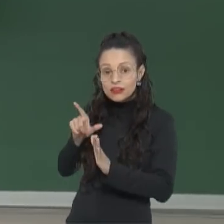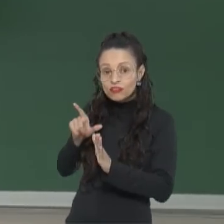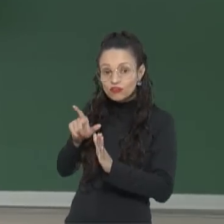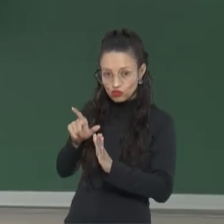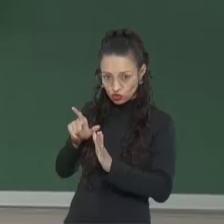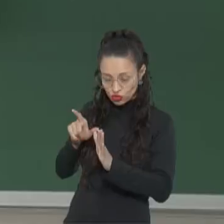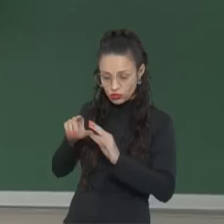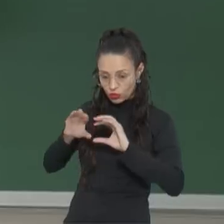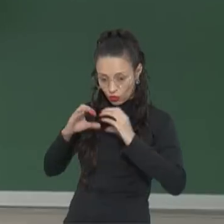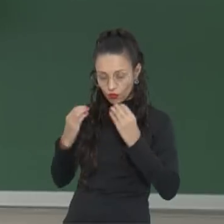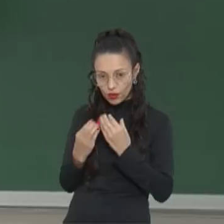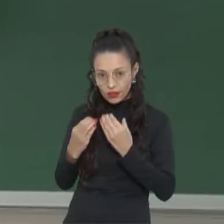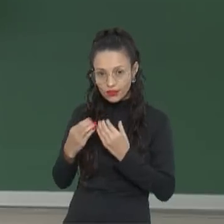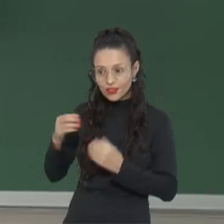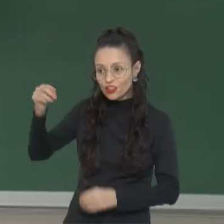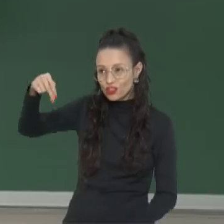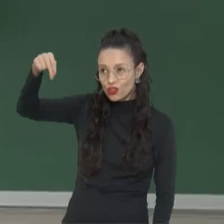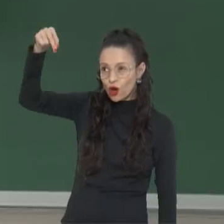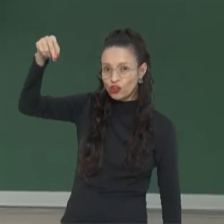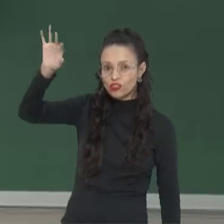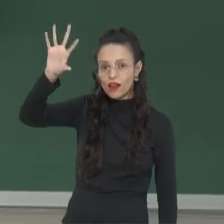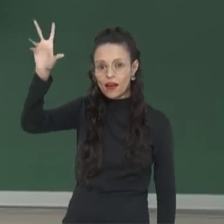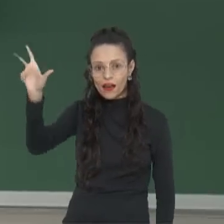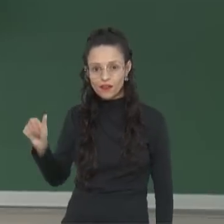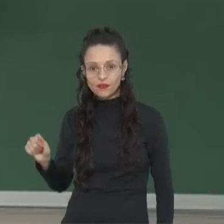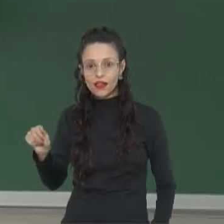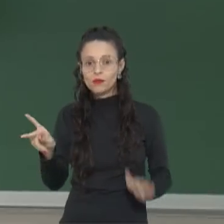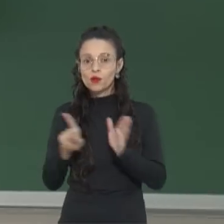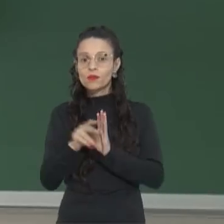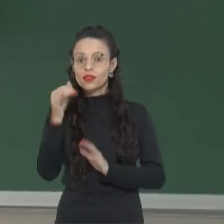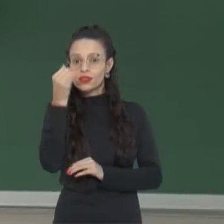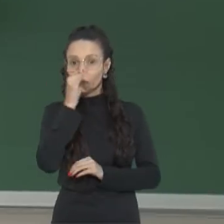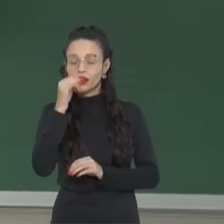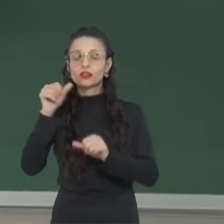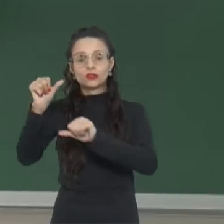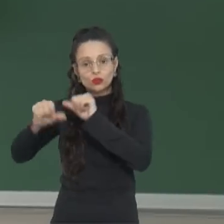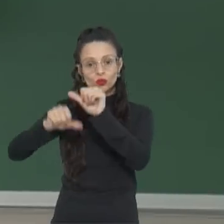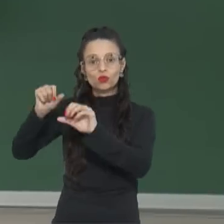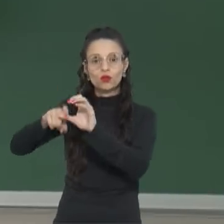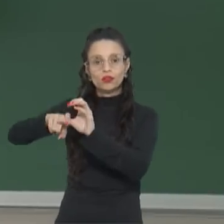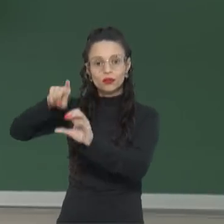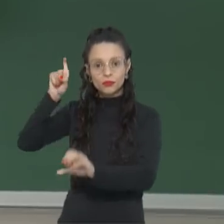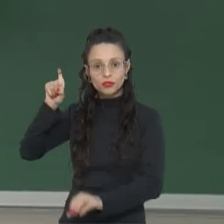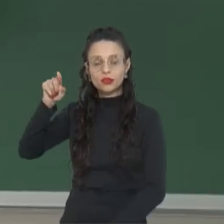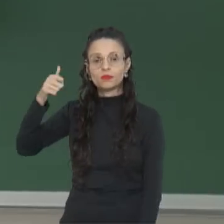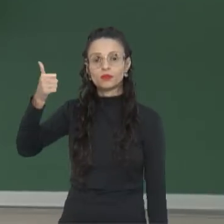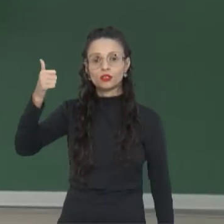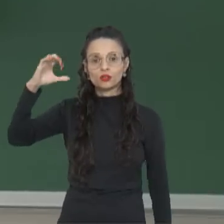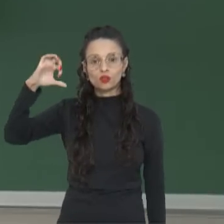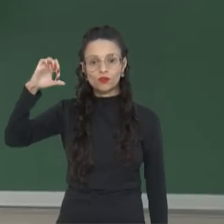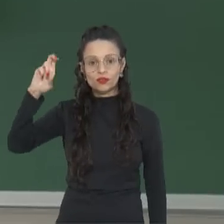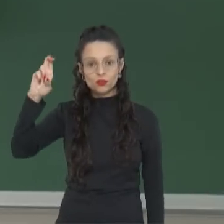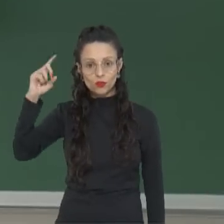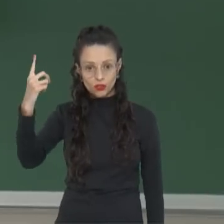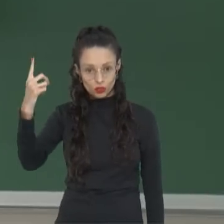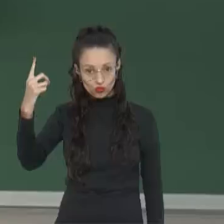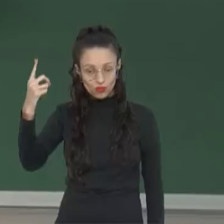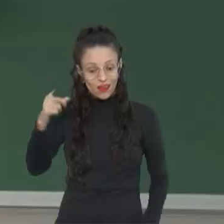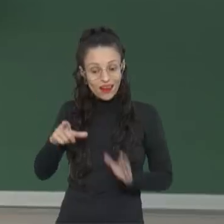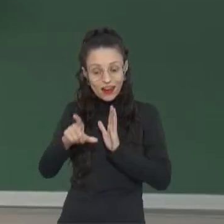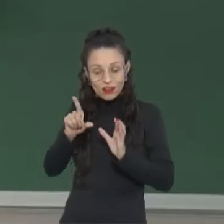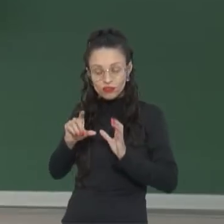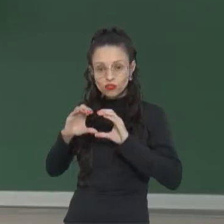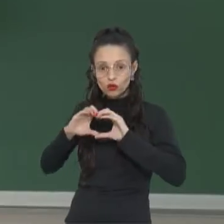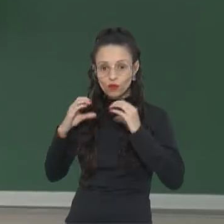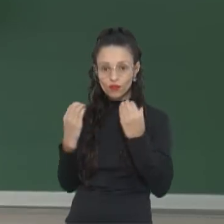Líbia era, no norte da África, era colônia da Itália e se tornou independente em 1951, antes de Bandung.